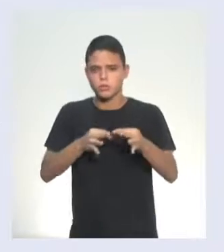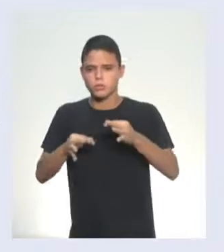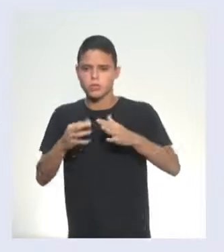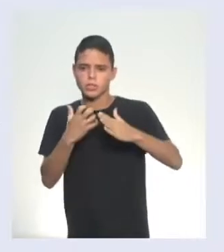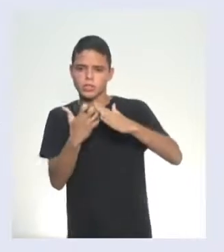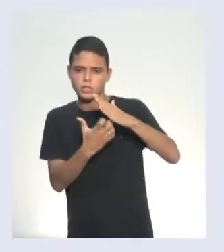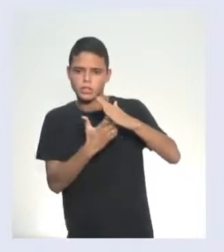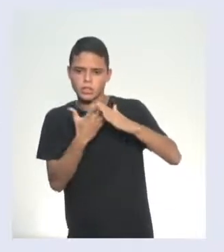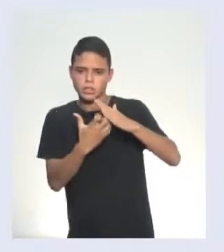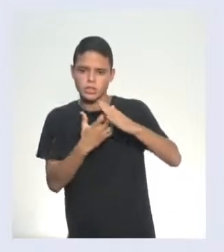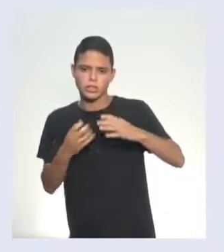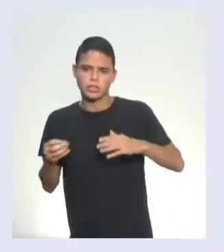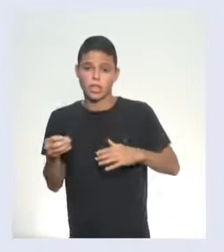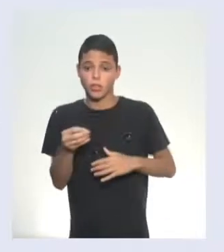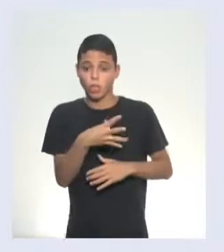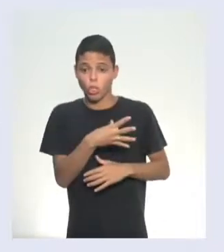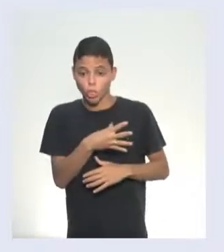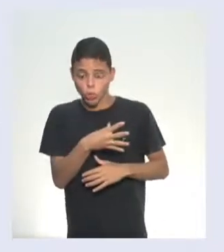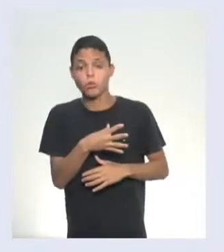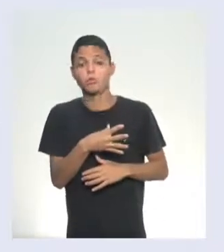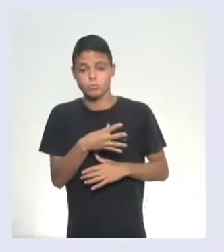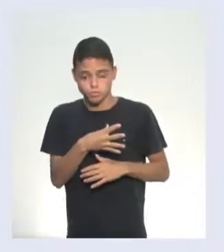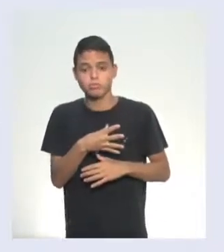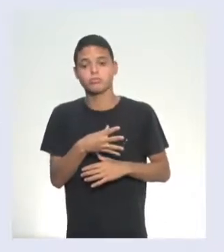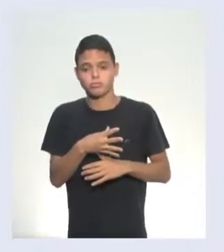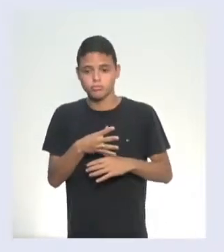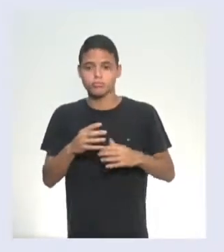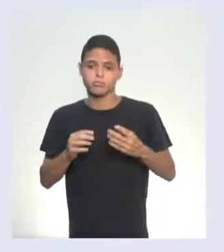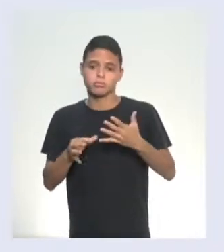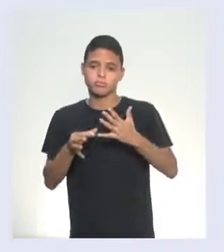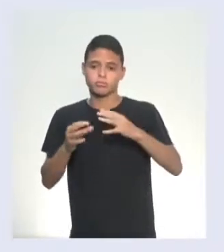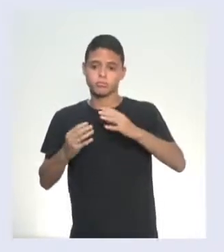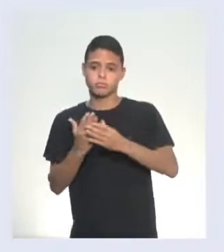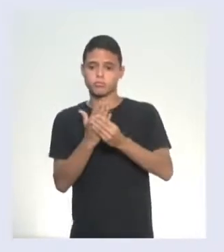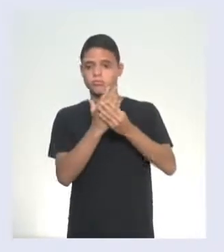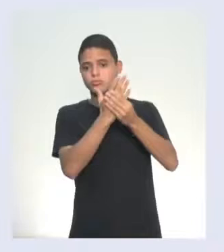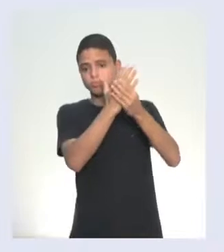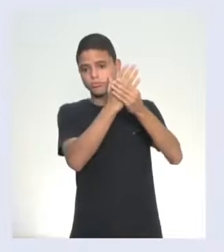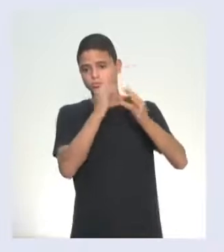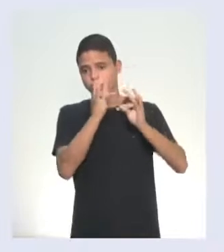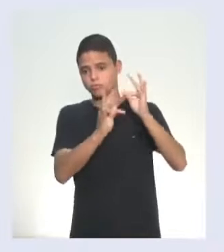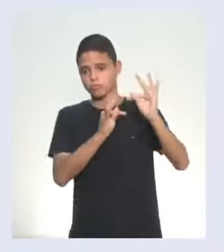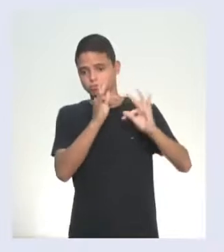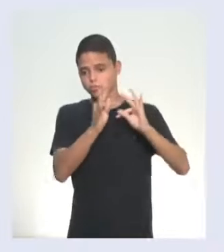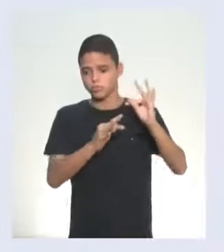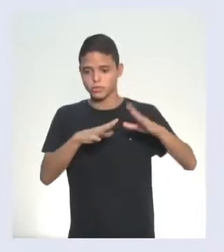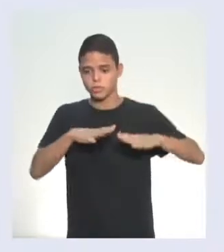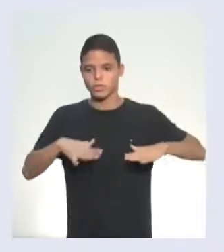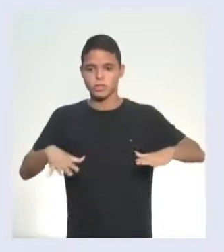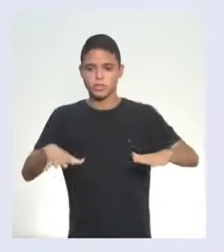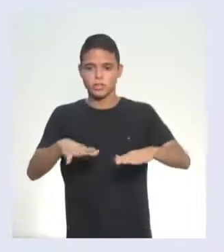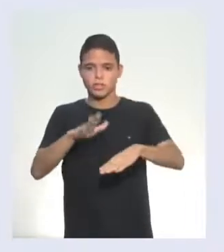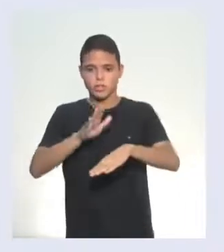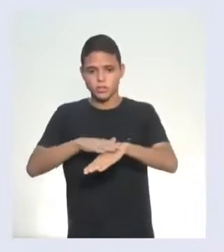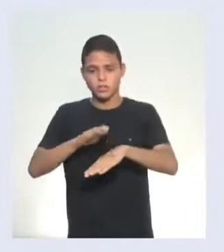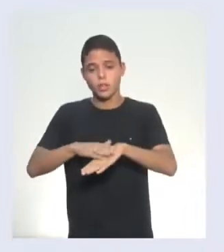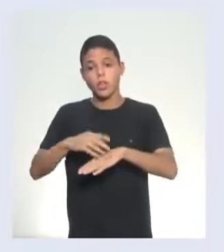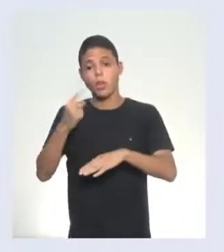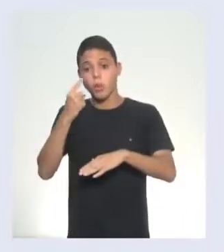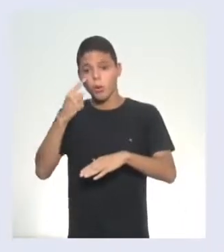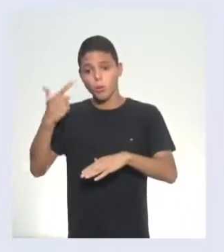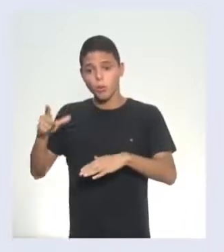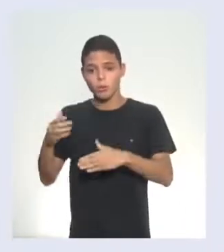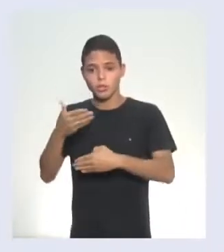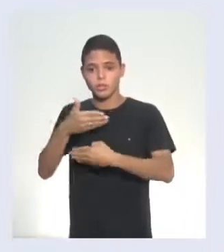e recursos tecnológicos existentes no espaço Maker. E também temos o objetivo. Próximo slide, por gentileza.